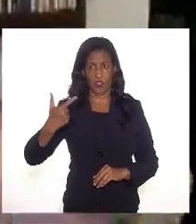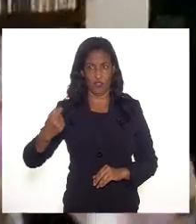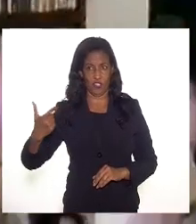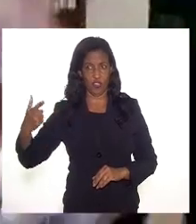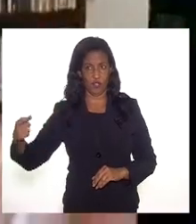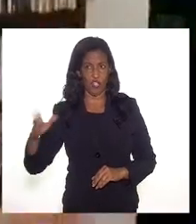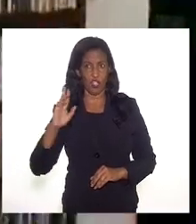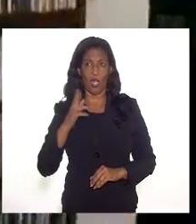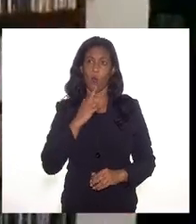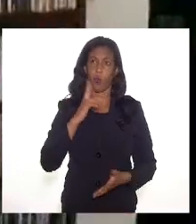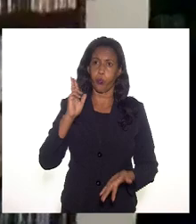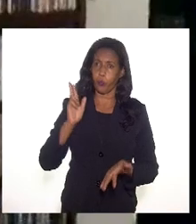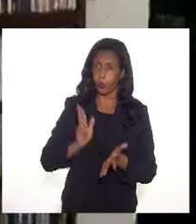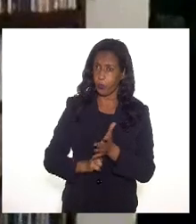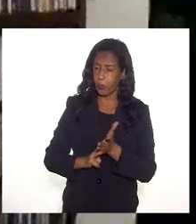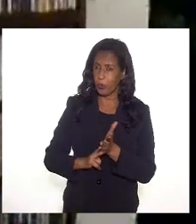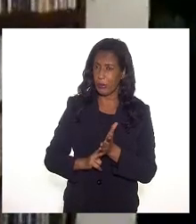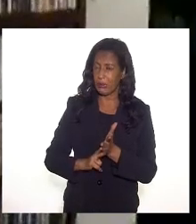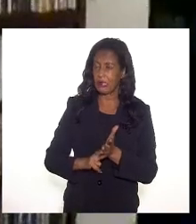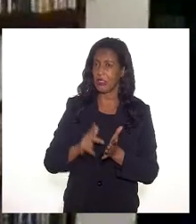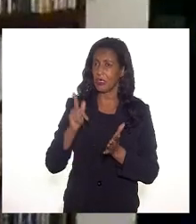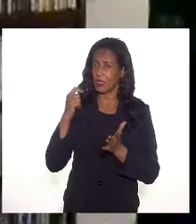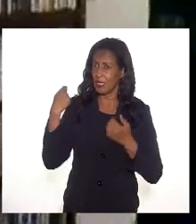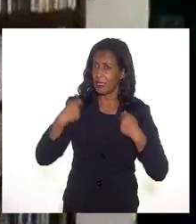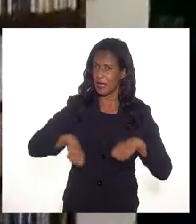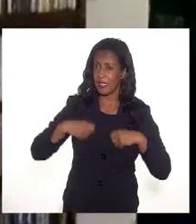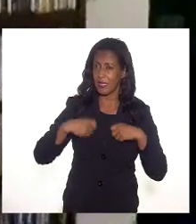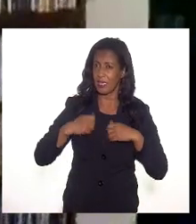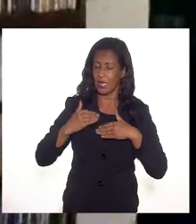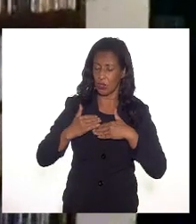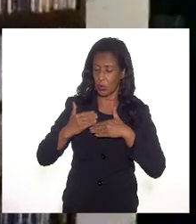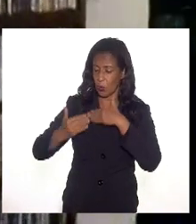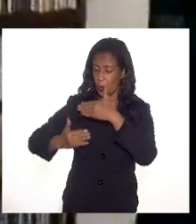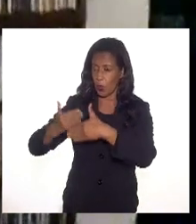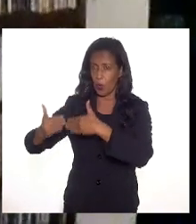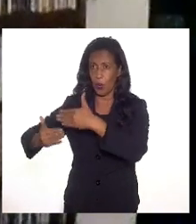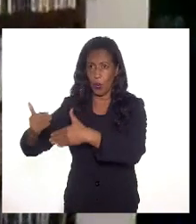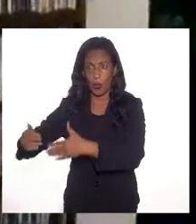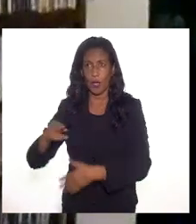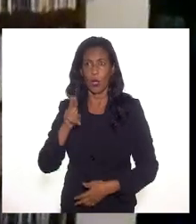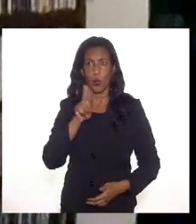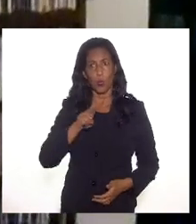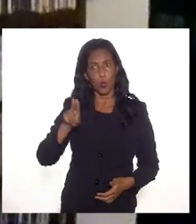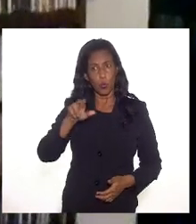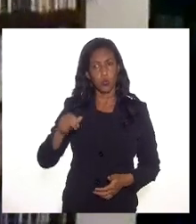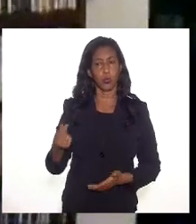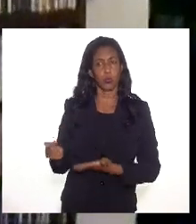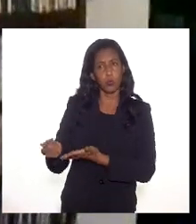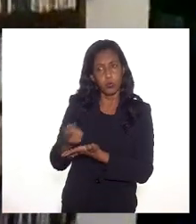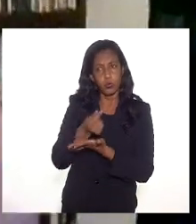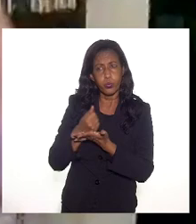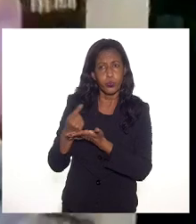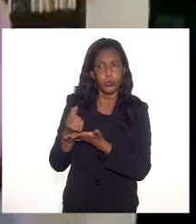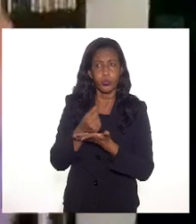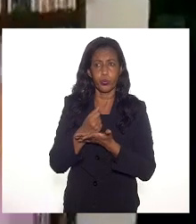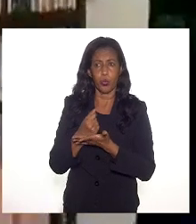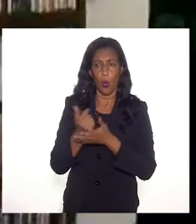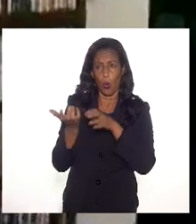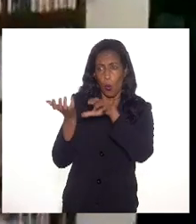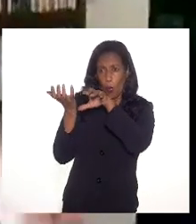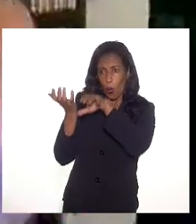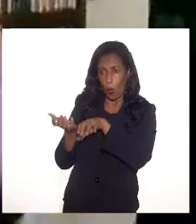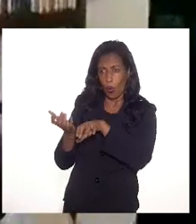reconhecia a necessidade de prorrogação do uso dos recursos o congresso